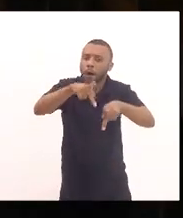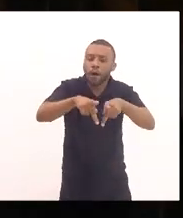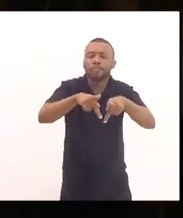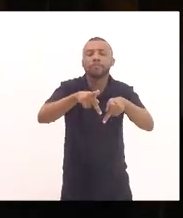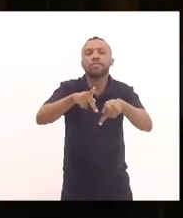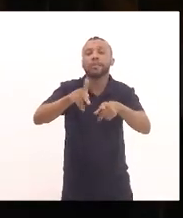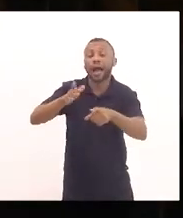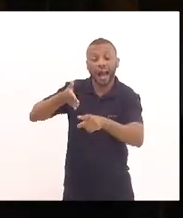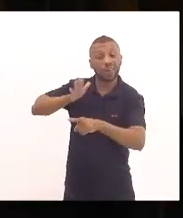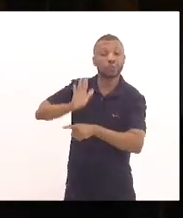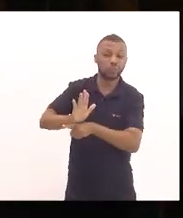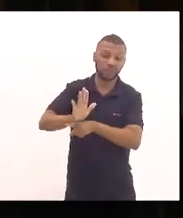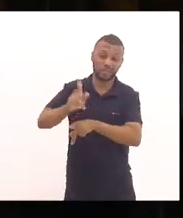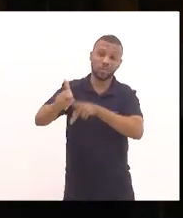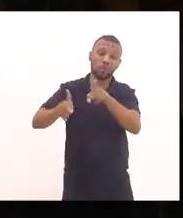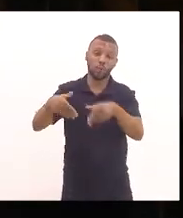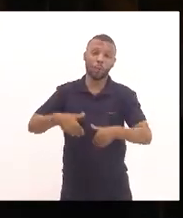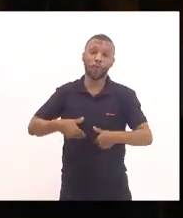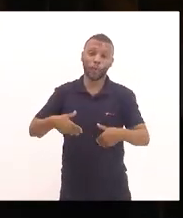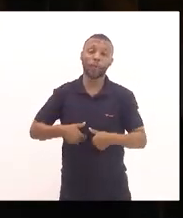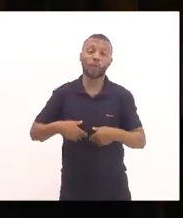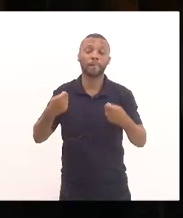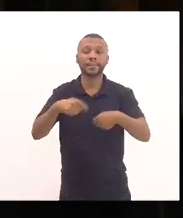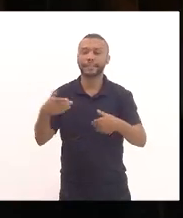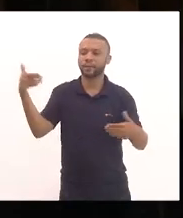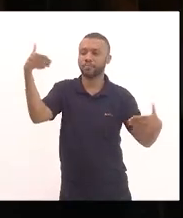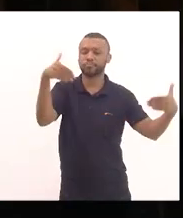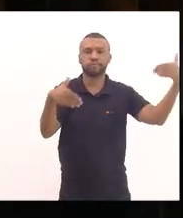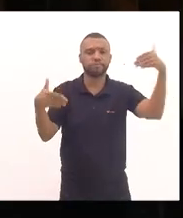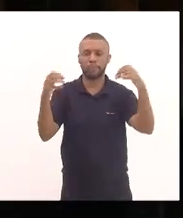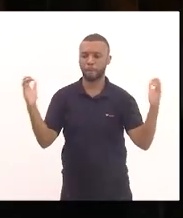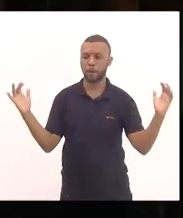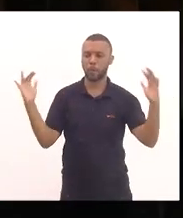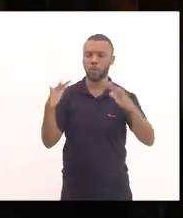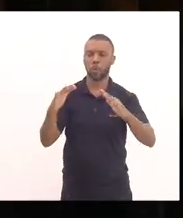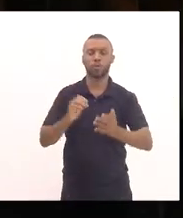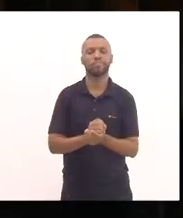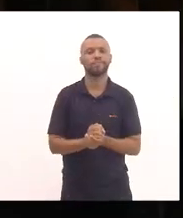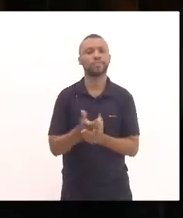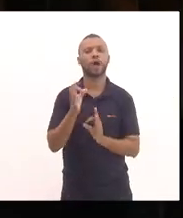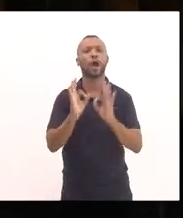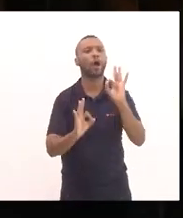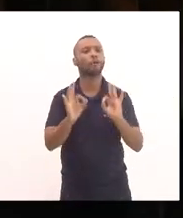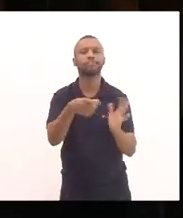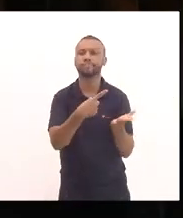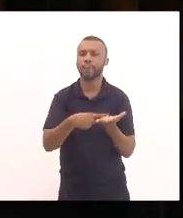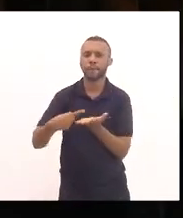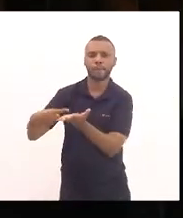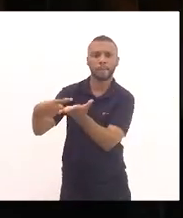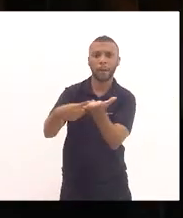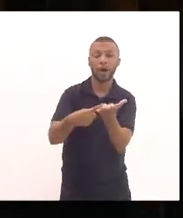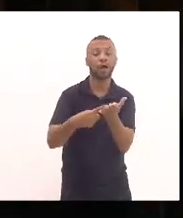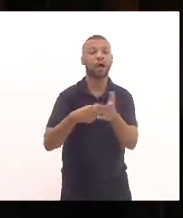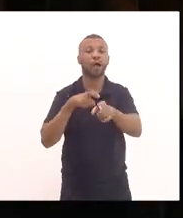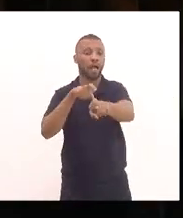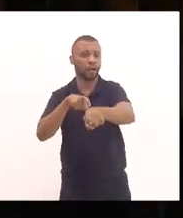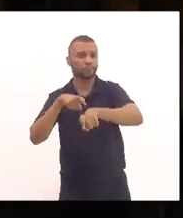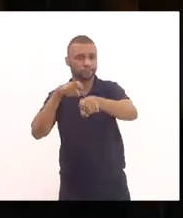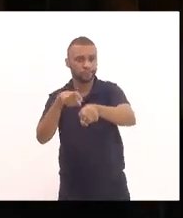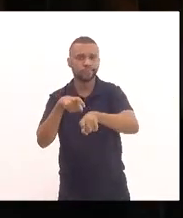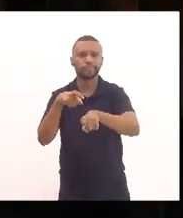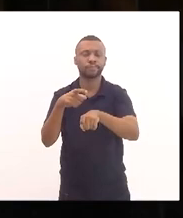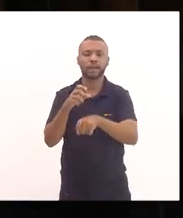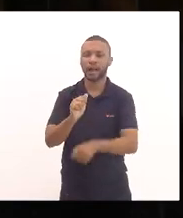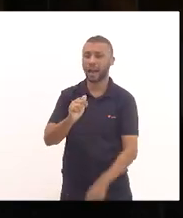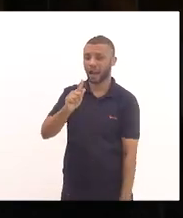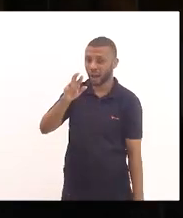do povo precisa estar aqui. Então, toda articulação agroecologista que hoje se apresenta aqui,